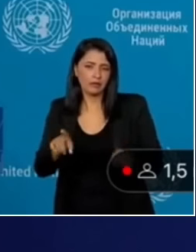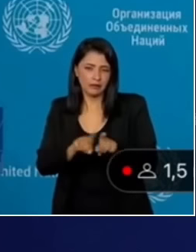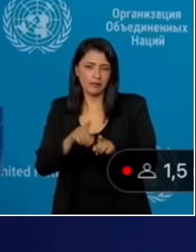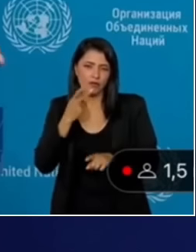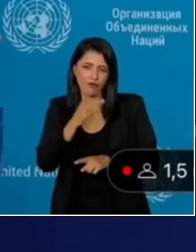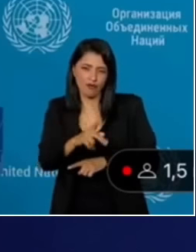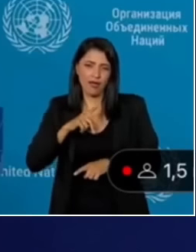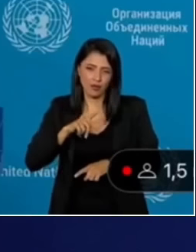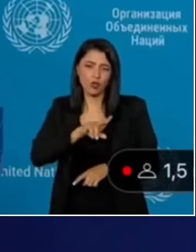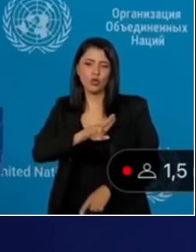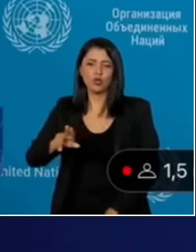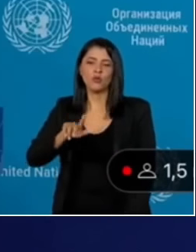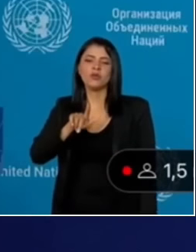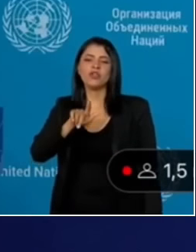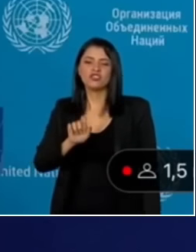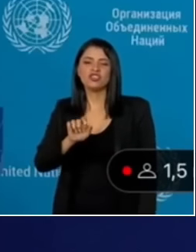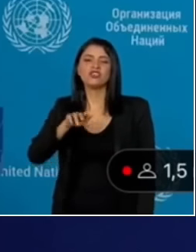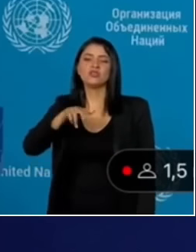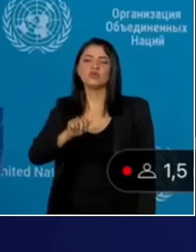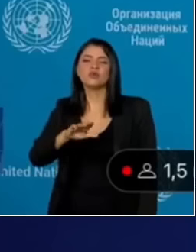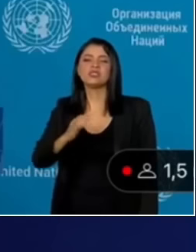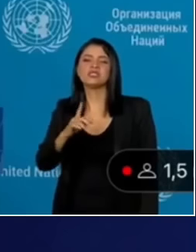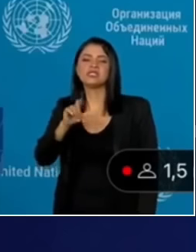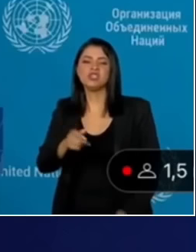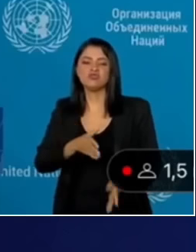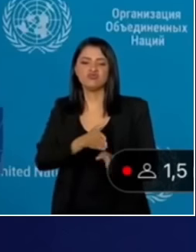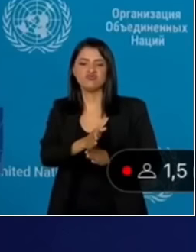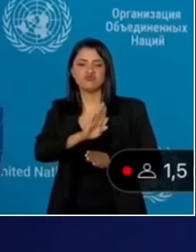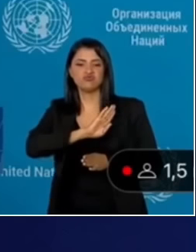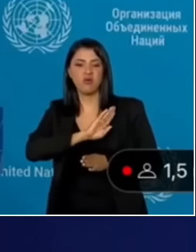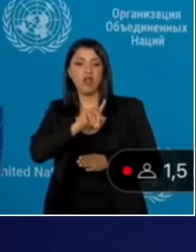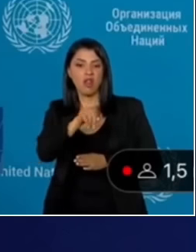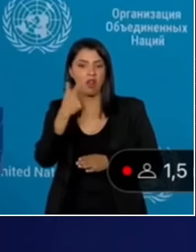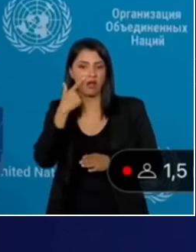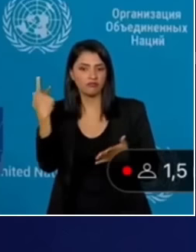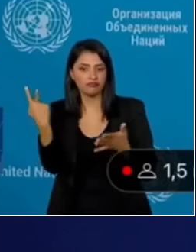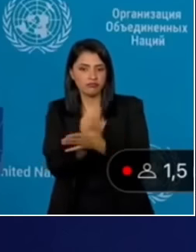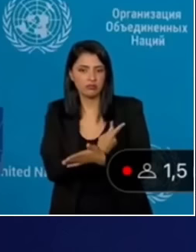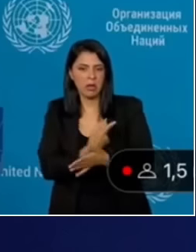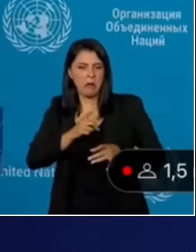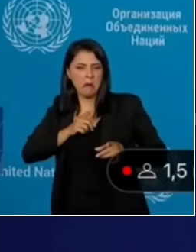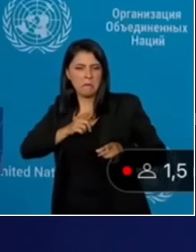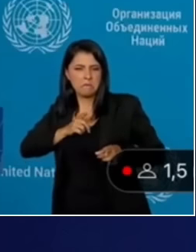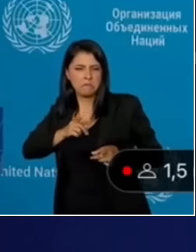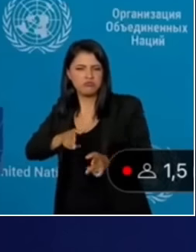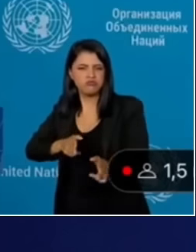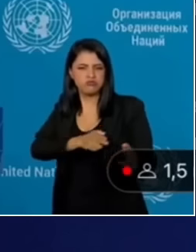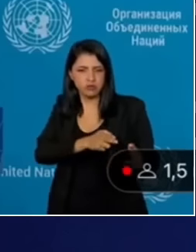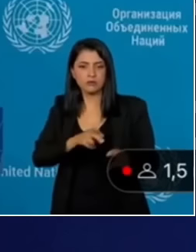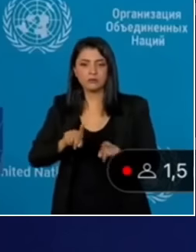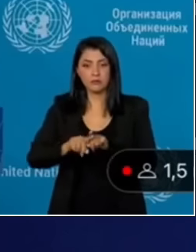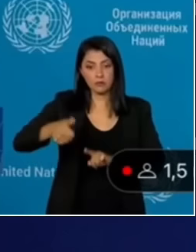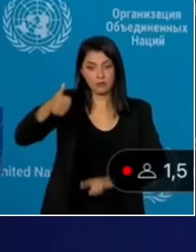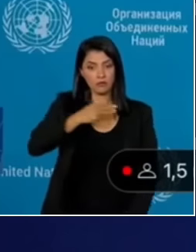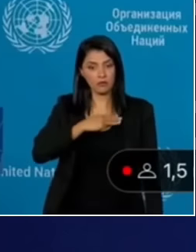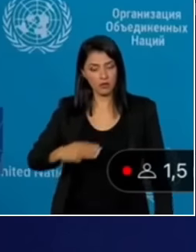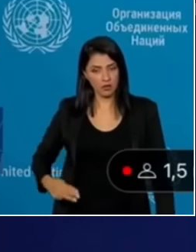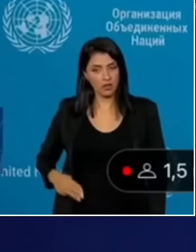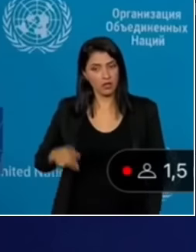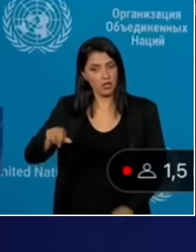eu chamo de genocídio Na Faixa de Gaza é importante lembrar que o primeiro-ministro nanaho ele foi